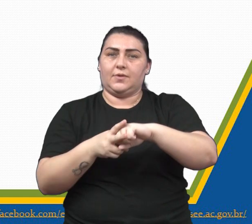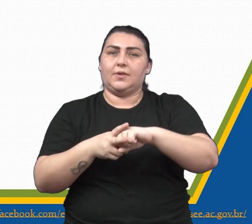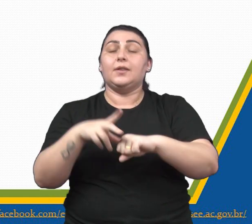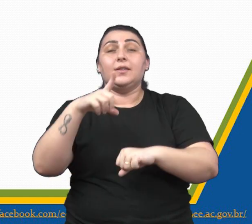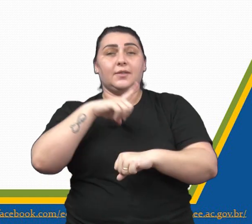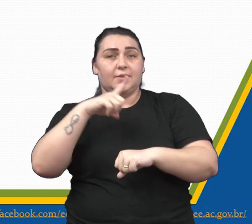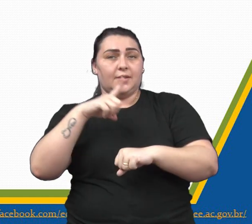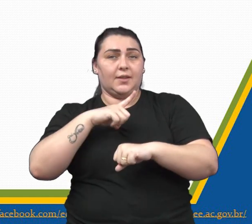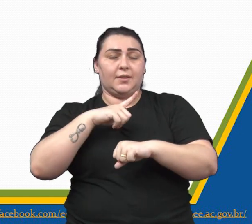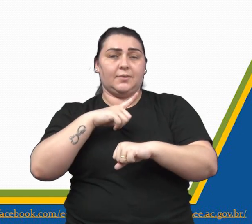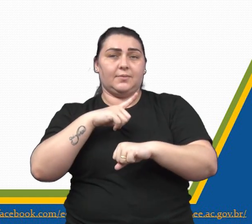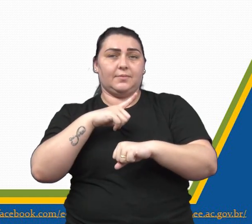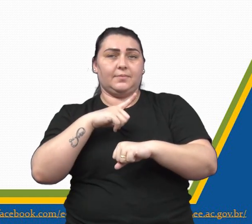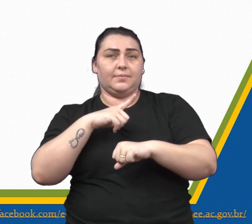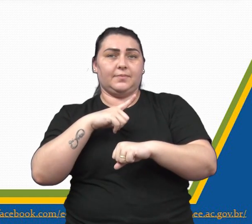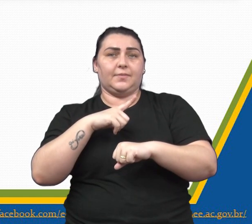verbais.